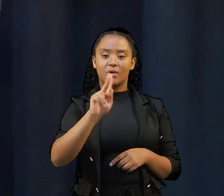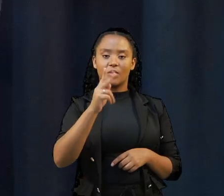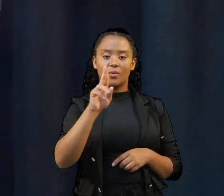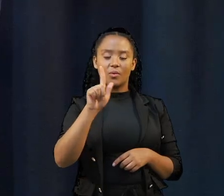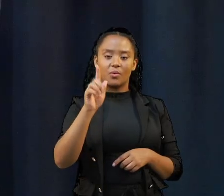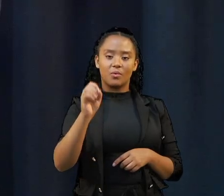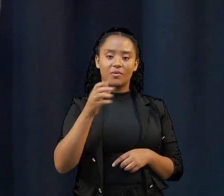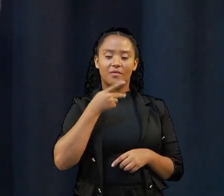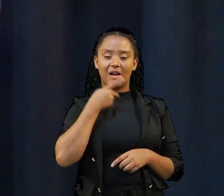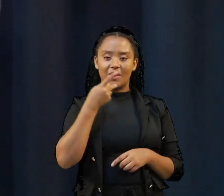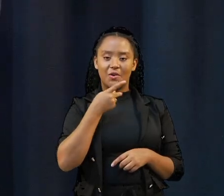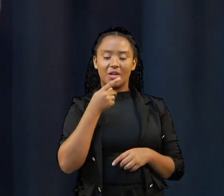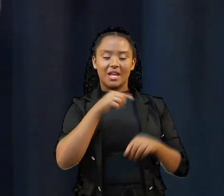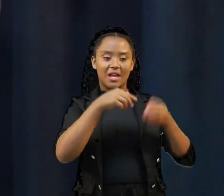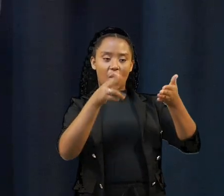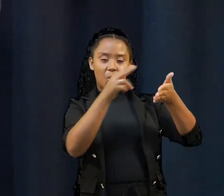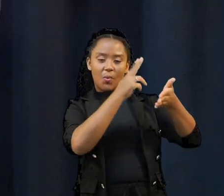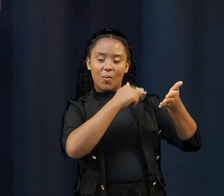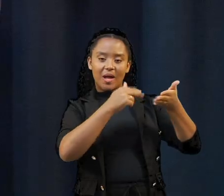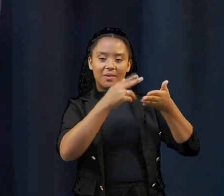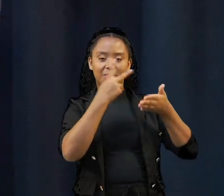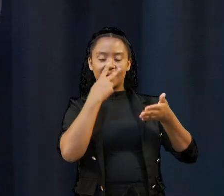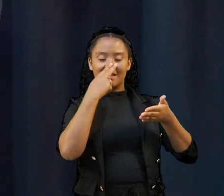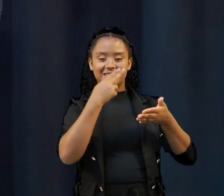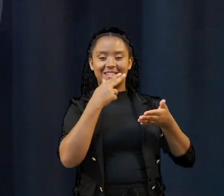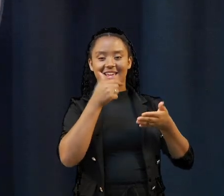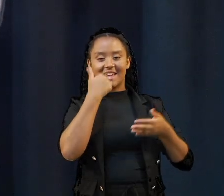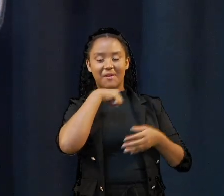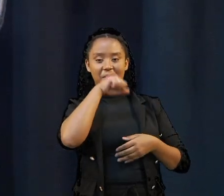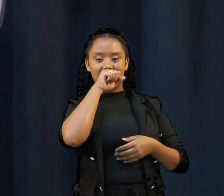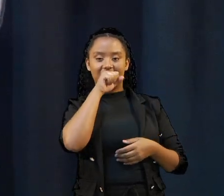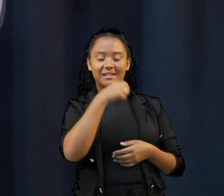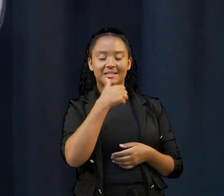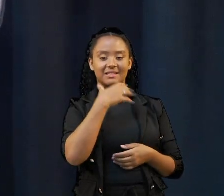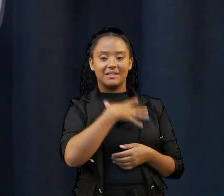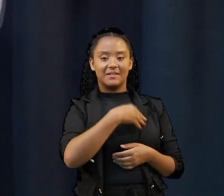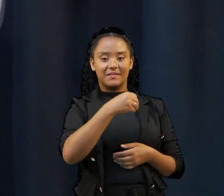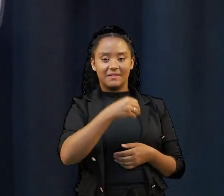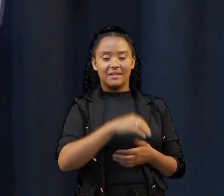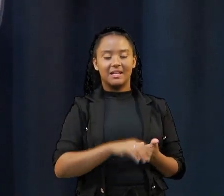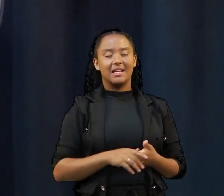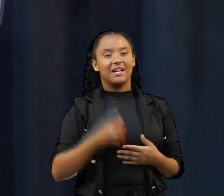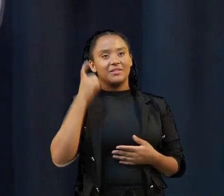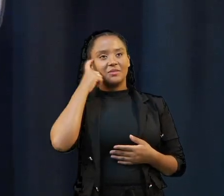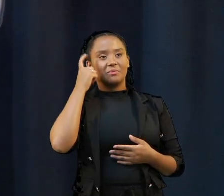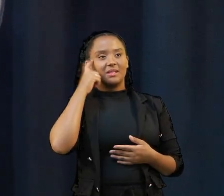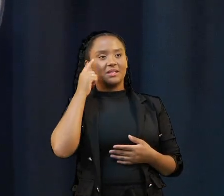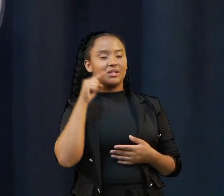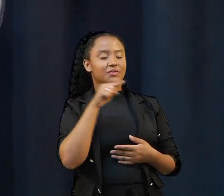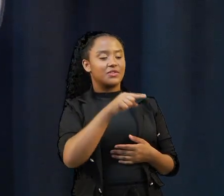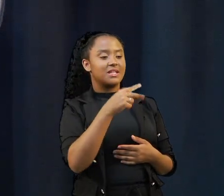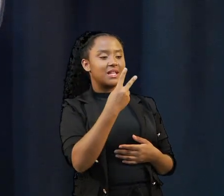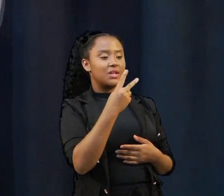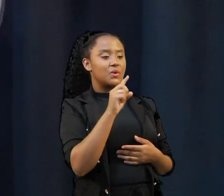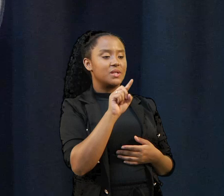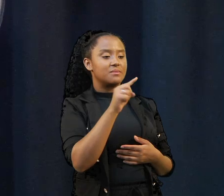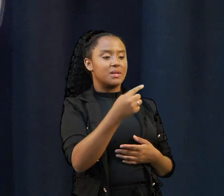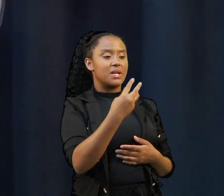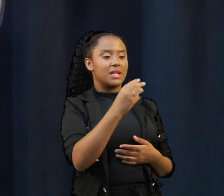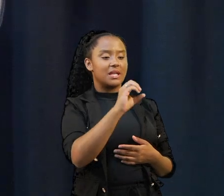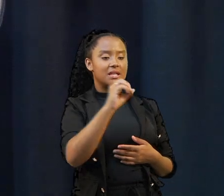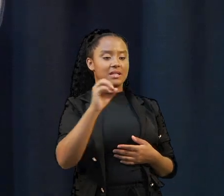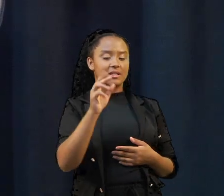dava uma sensação de mãe e filha. E aí eu fico me perguntando, né? Você está a 2.300 quilômetros de